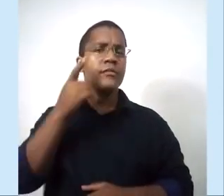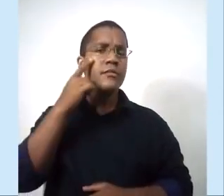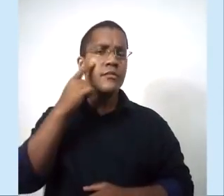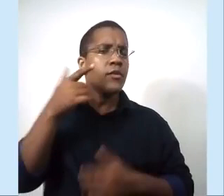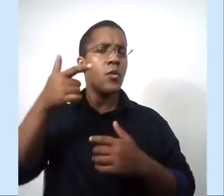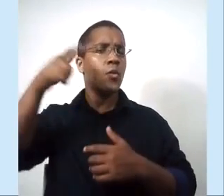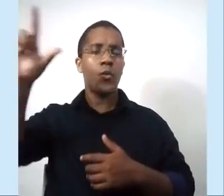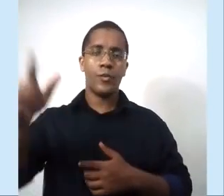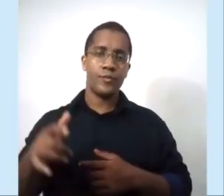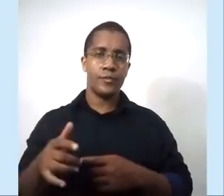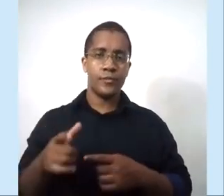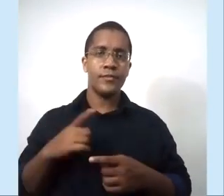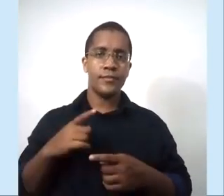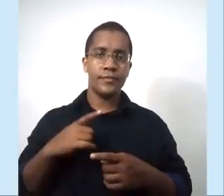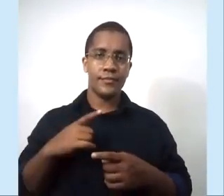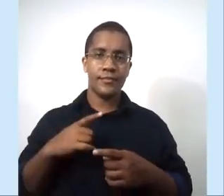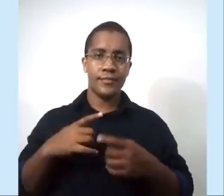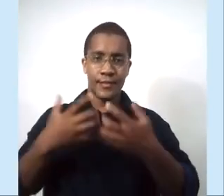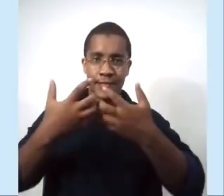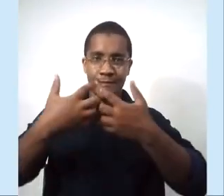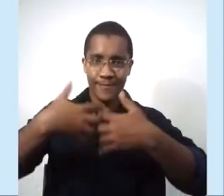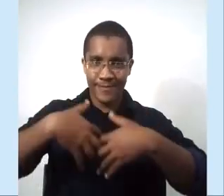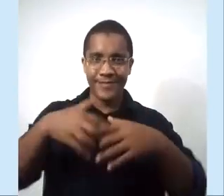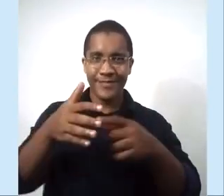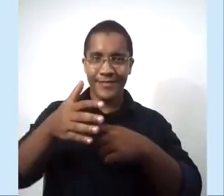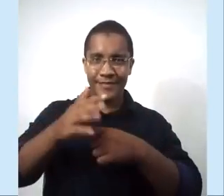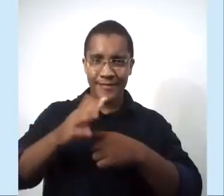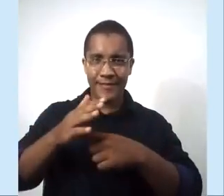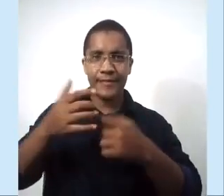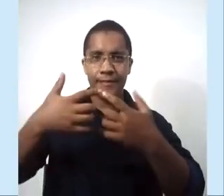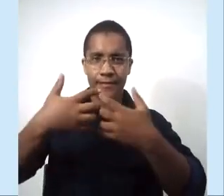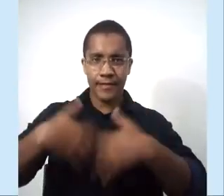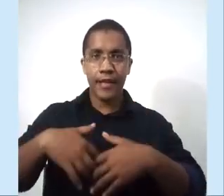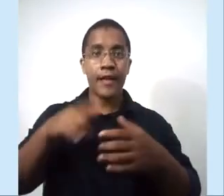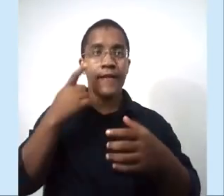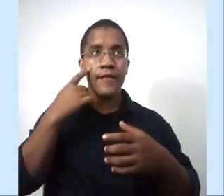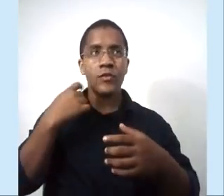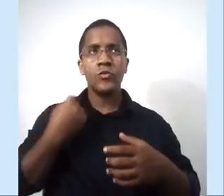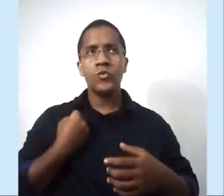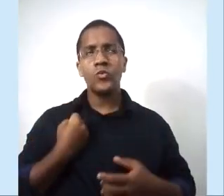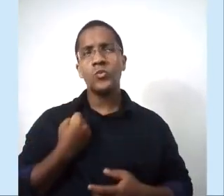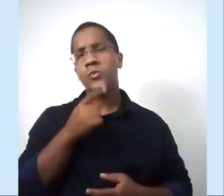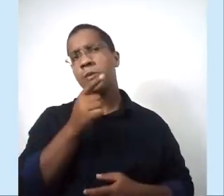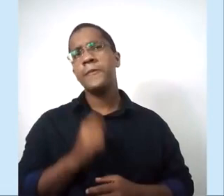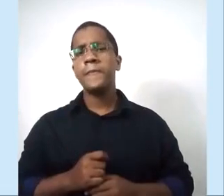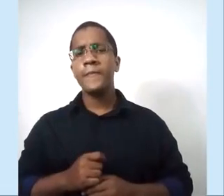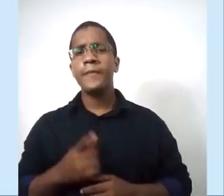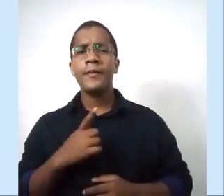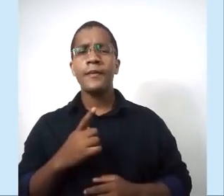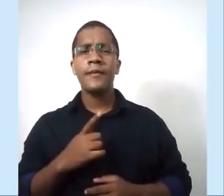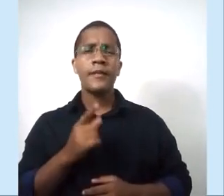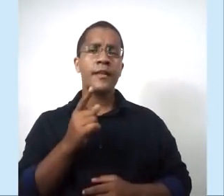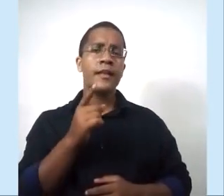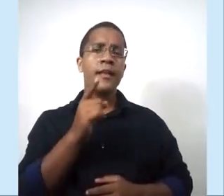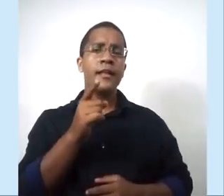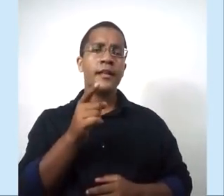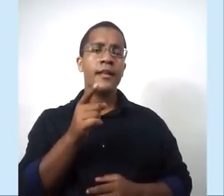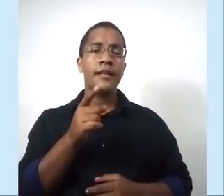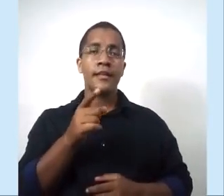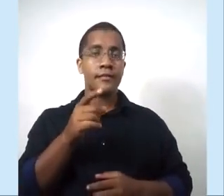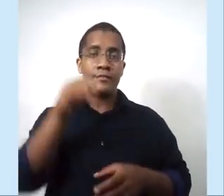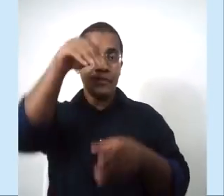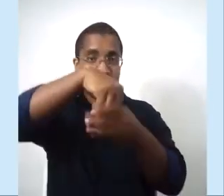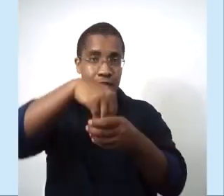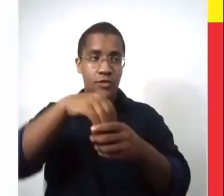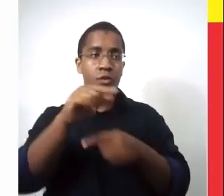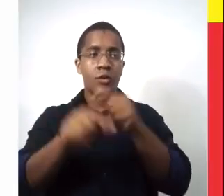uma máquina onde vai processar esses números, certo? Então essa máquina tem